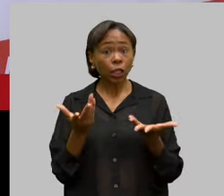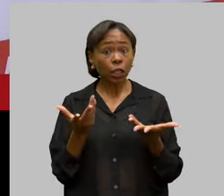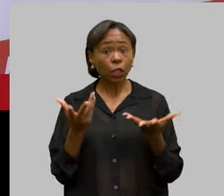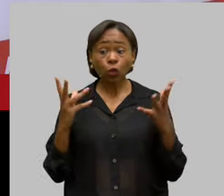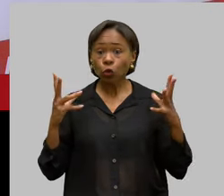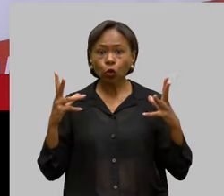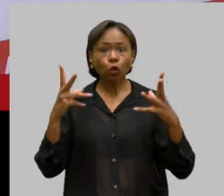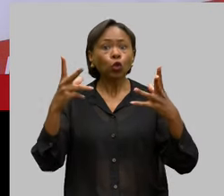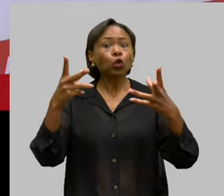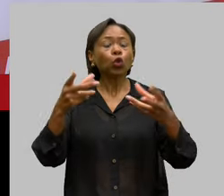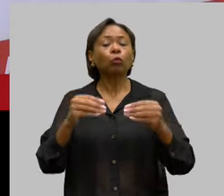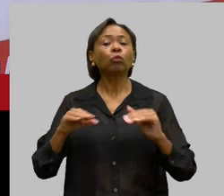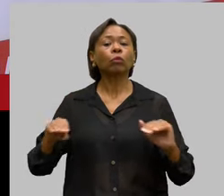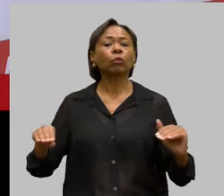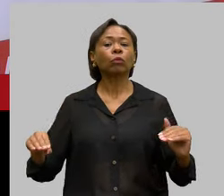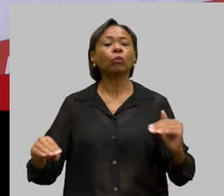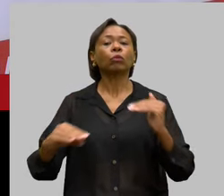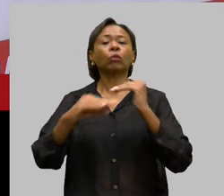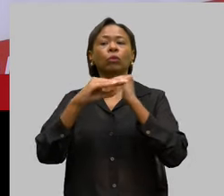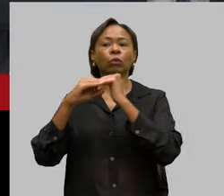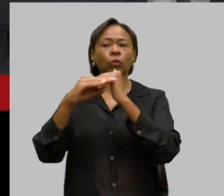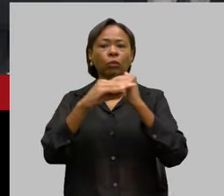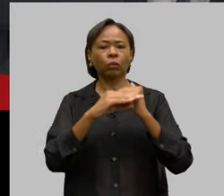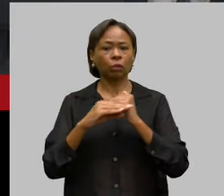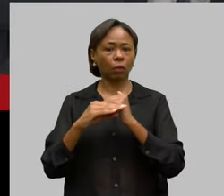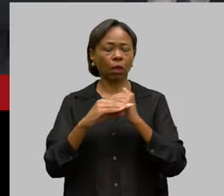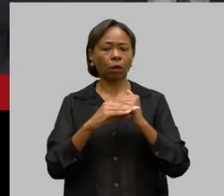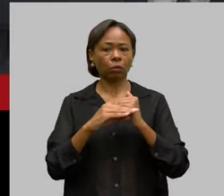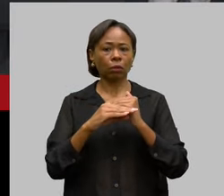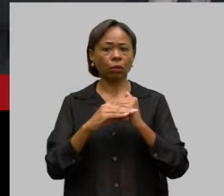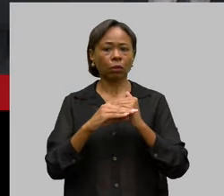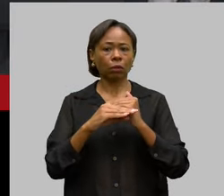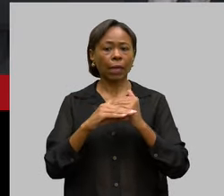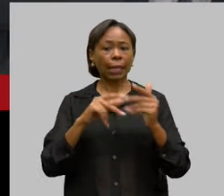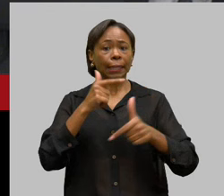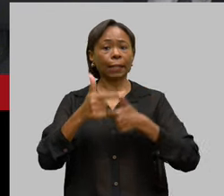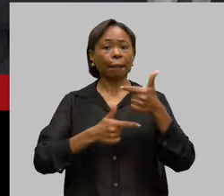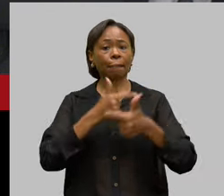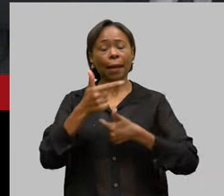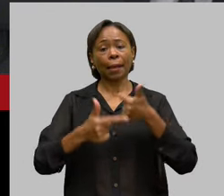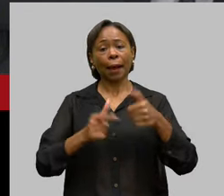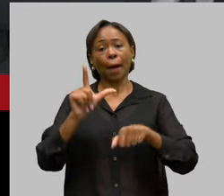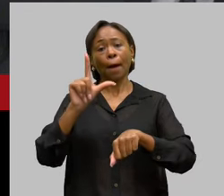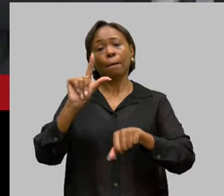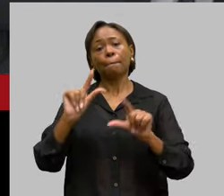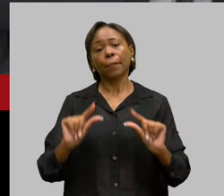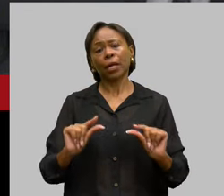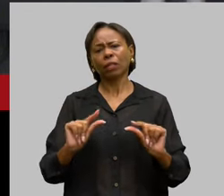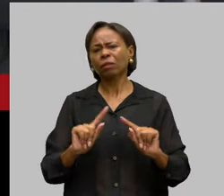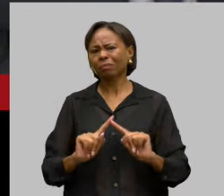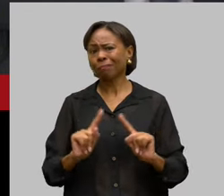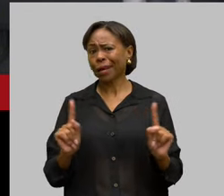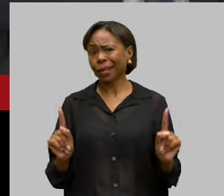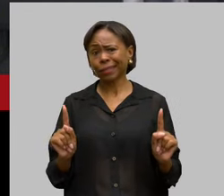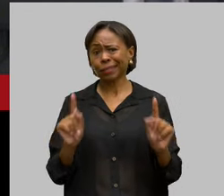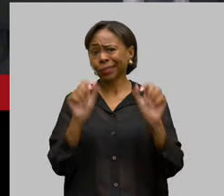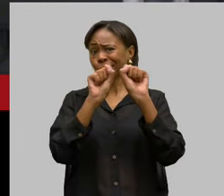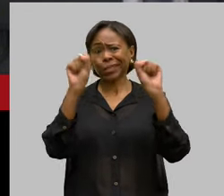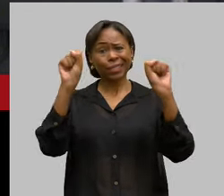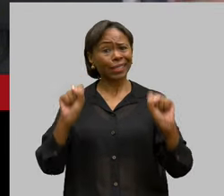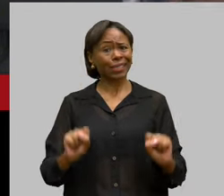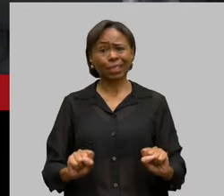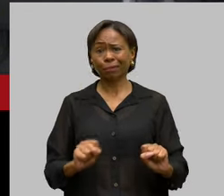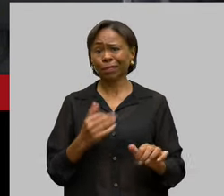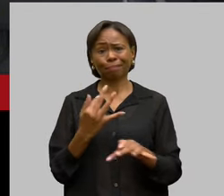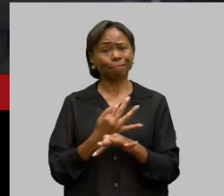especial todo mundo quer trabalhar menos certo só que o sistema não comporta tanta exceção se